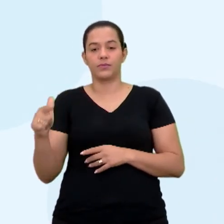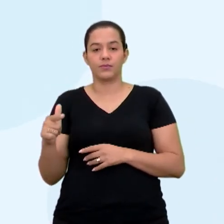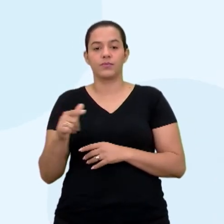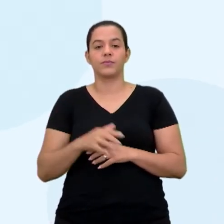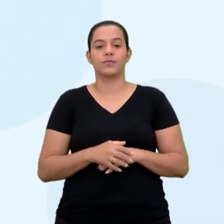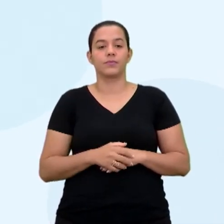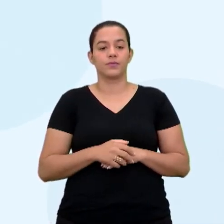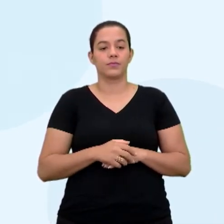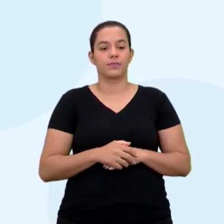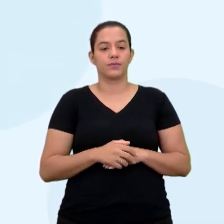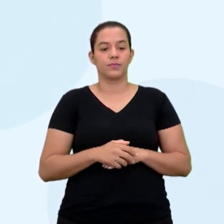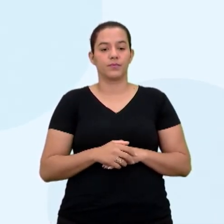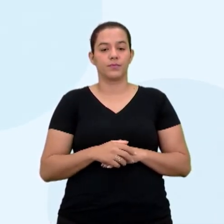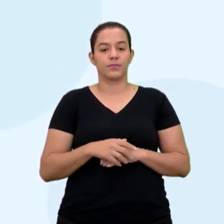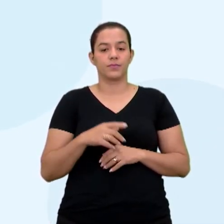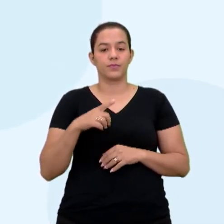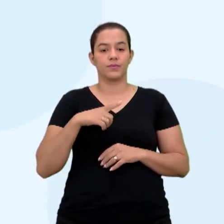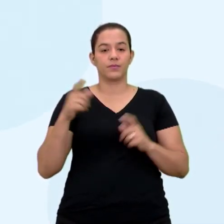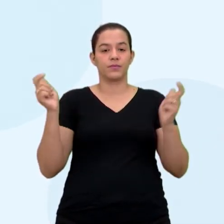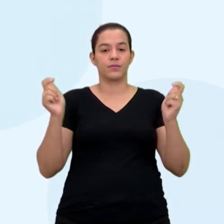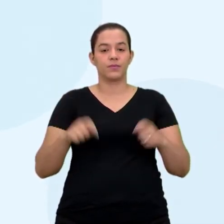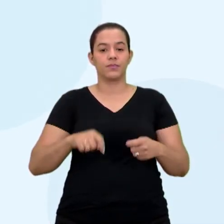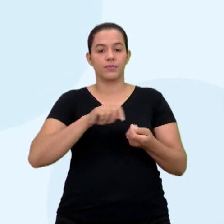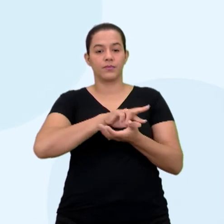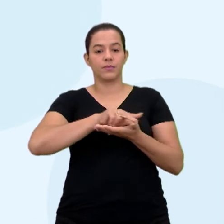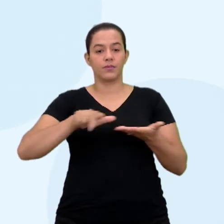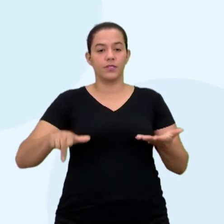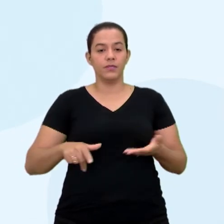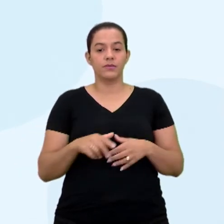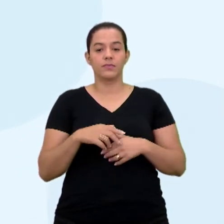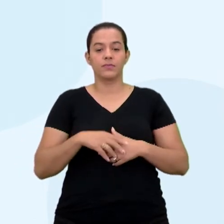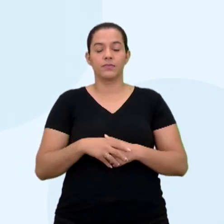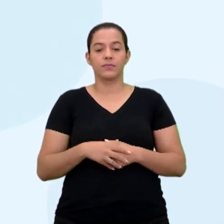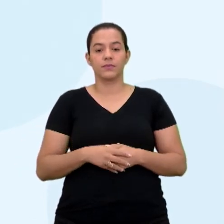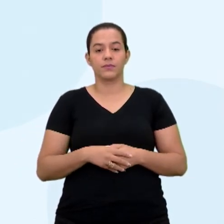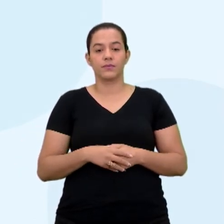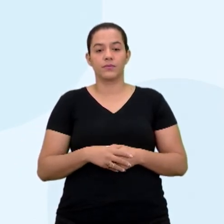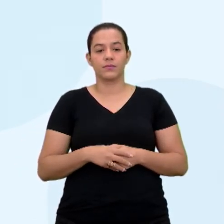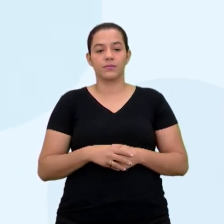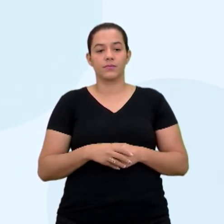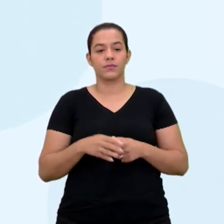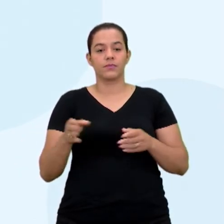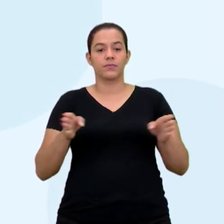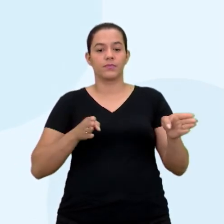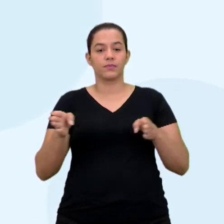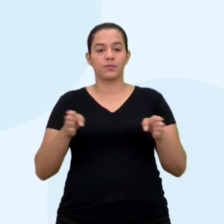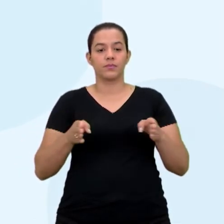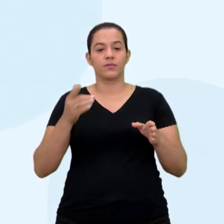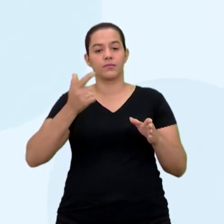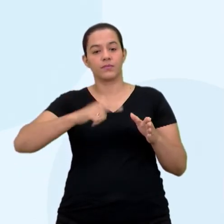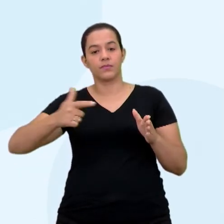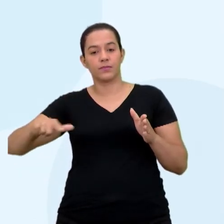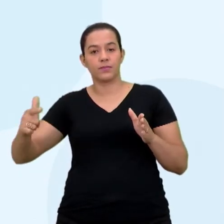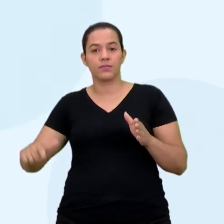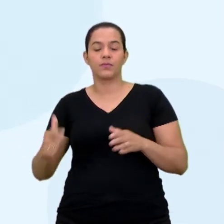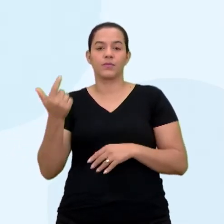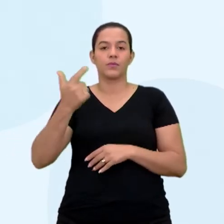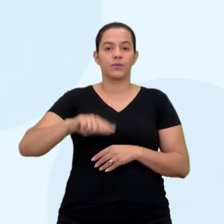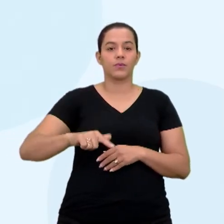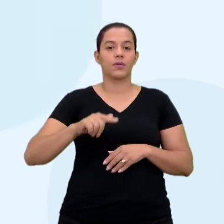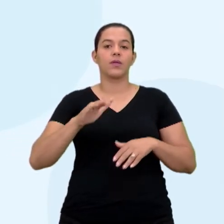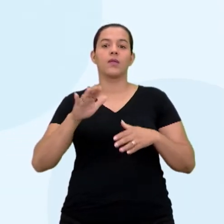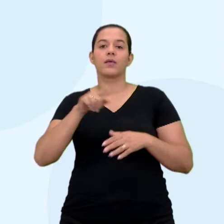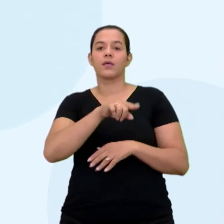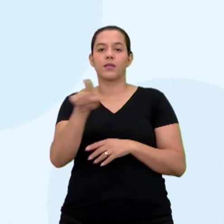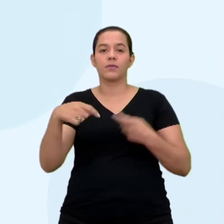Uma independente, a gente já falou disso, e a outra dependente, né? Se a gente for associar a uma função matemática. A variável dependente é aquela